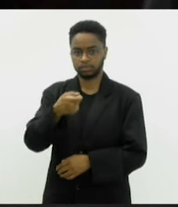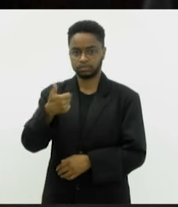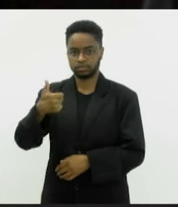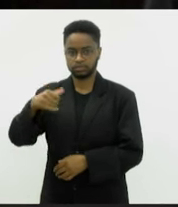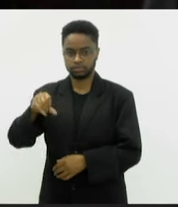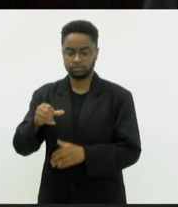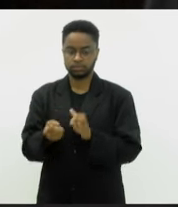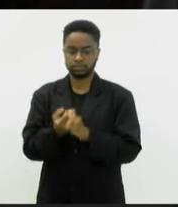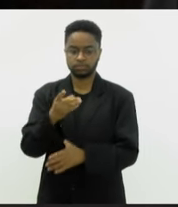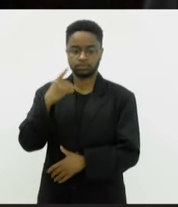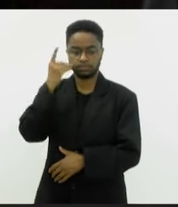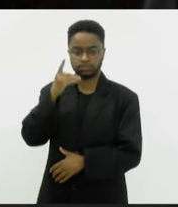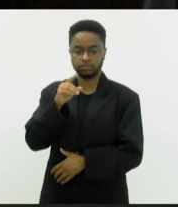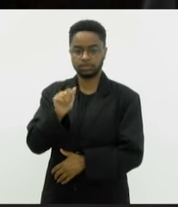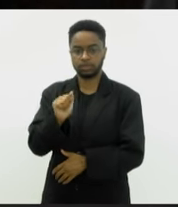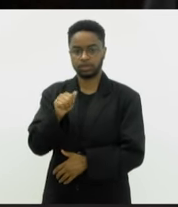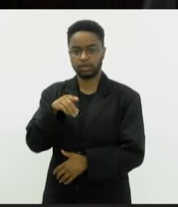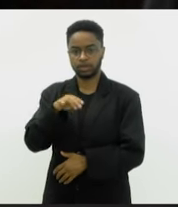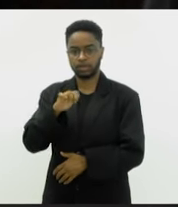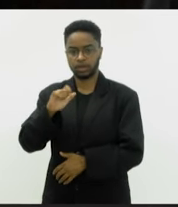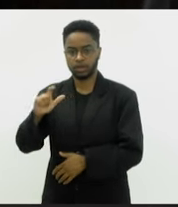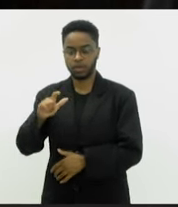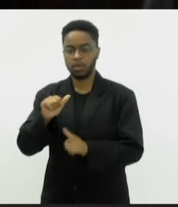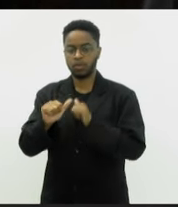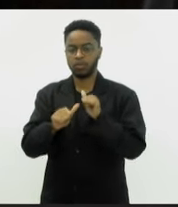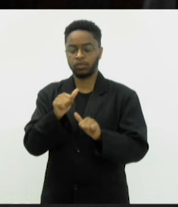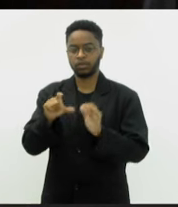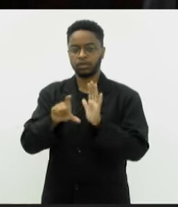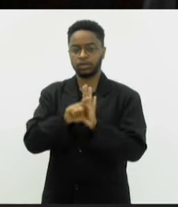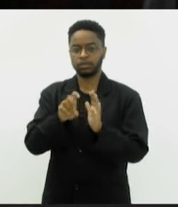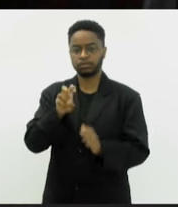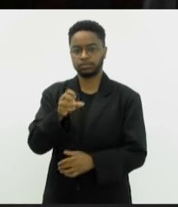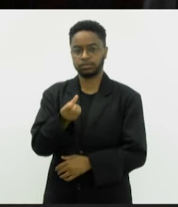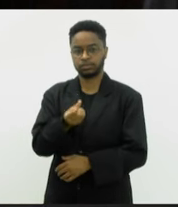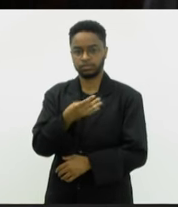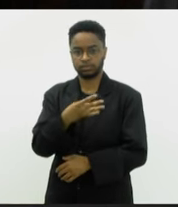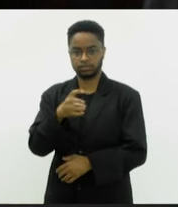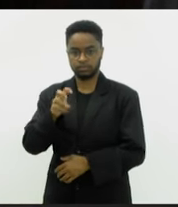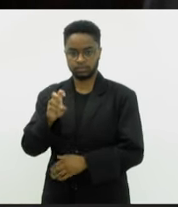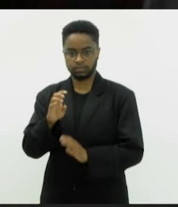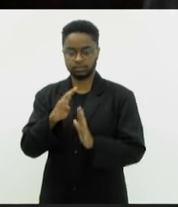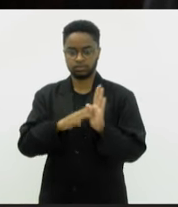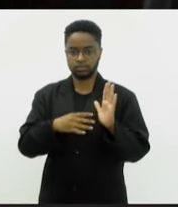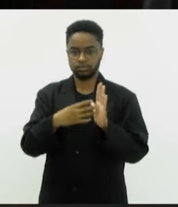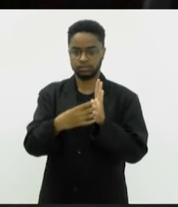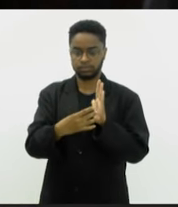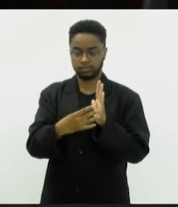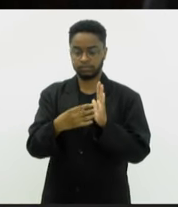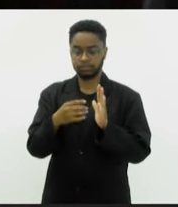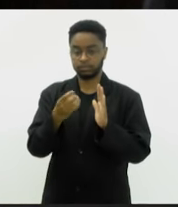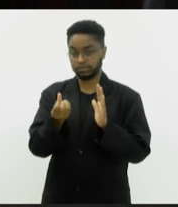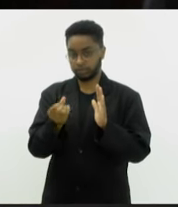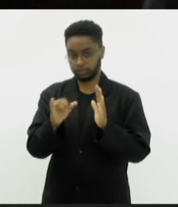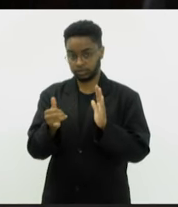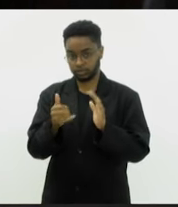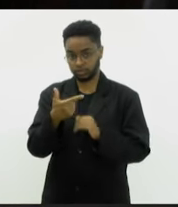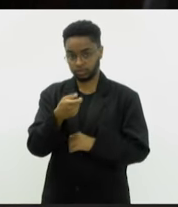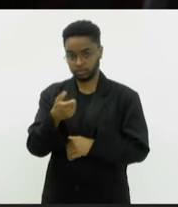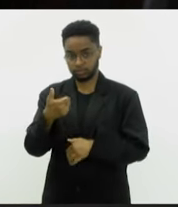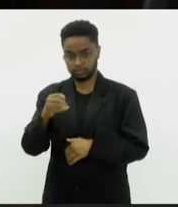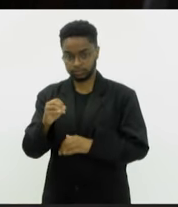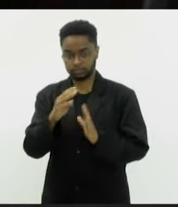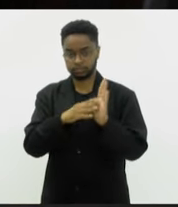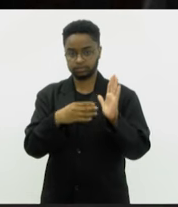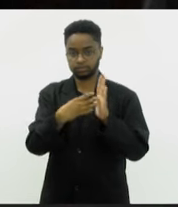de autoria do deputado Daniel Librelon, que altera o anexo da lei número 5.645 de 6 de janeiro de